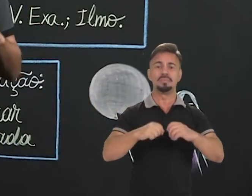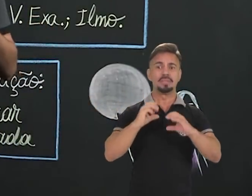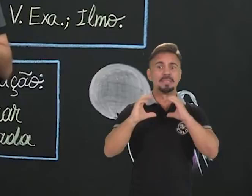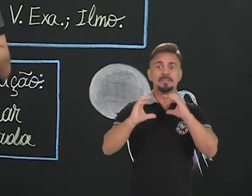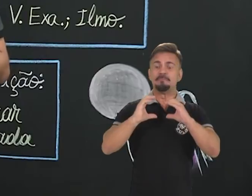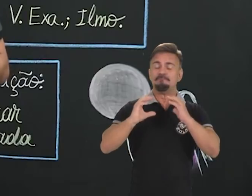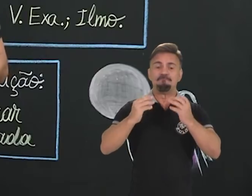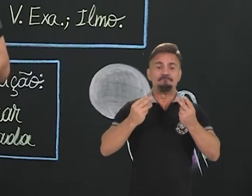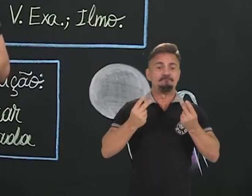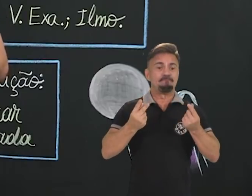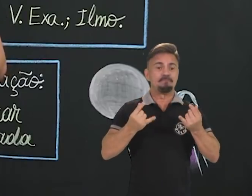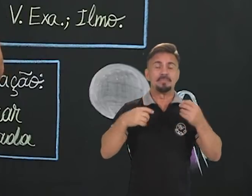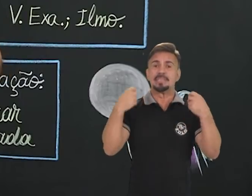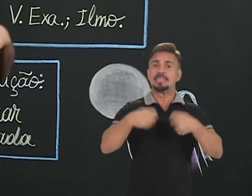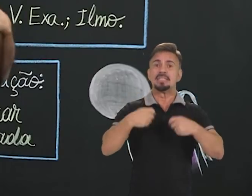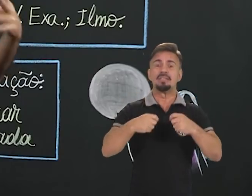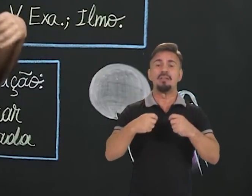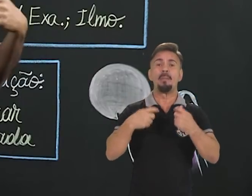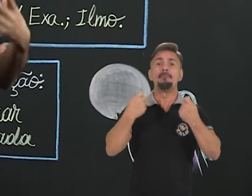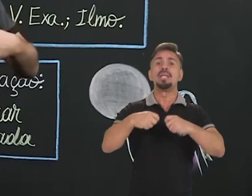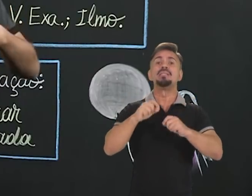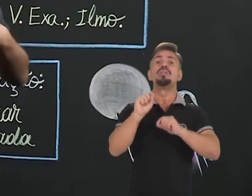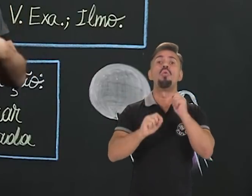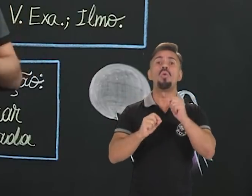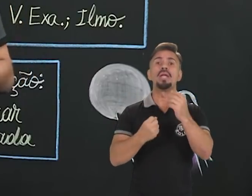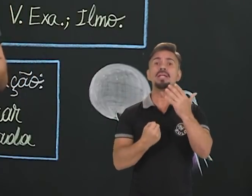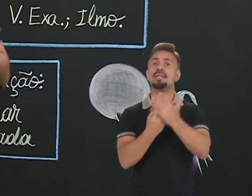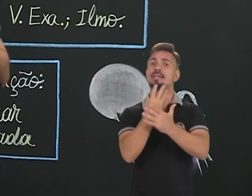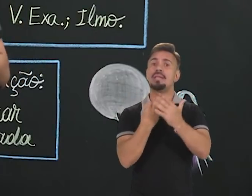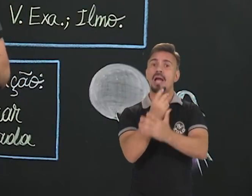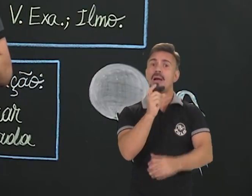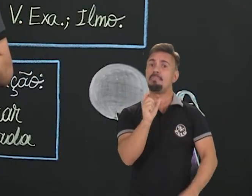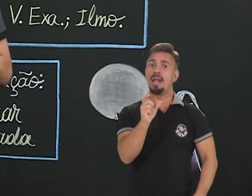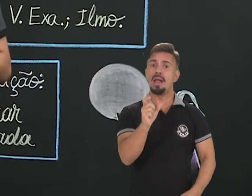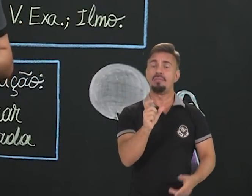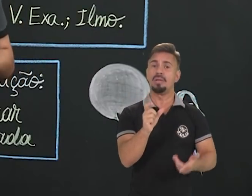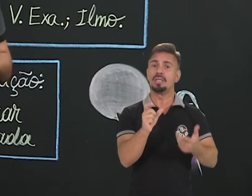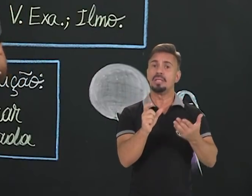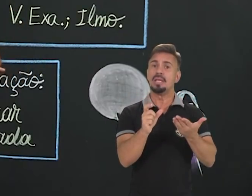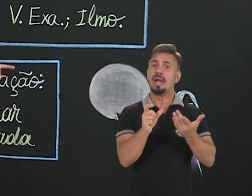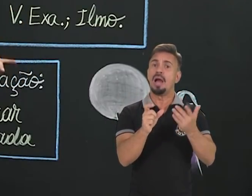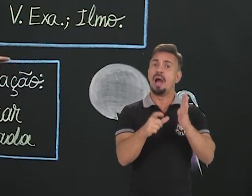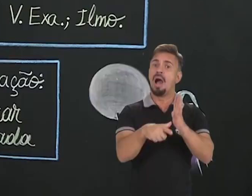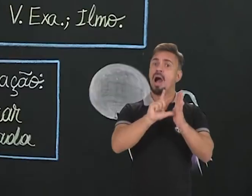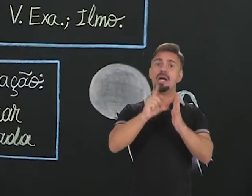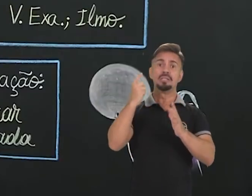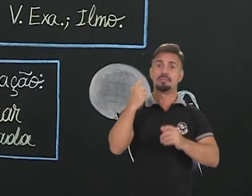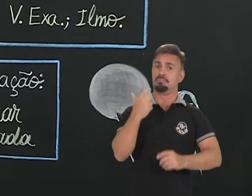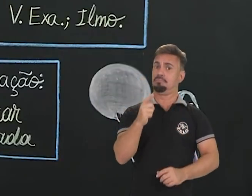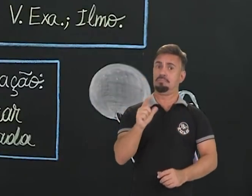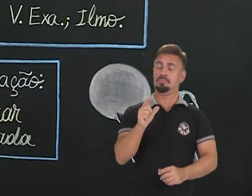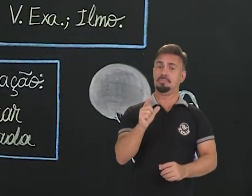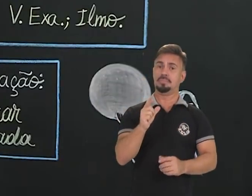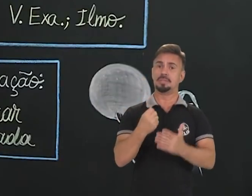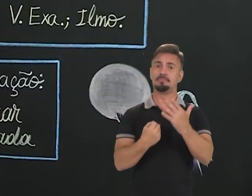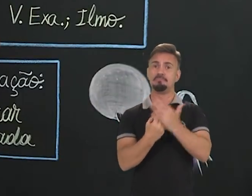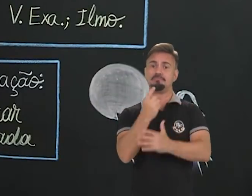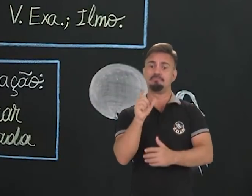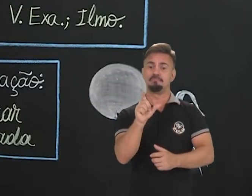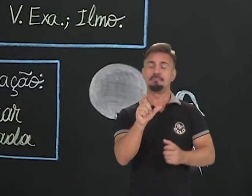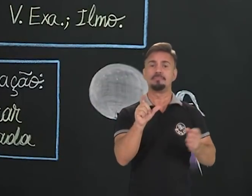comunicativas. Por conta dessas necessidades, ele vai precisar muitas vezes criar palavras que nem existiam. Essas palavras podem surgir de